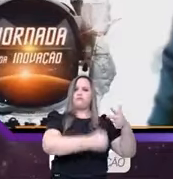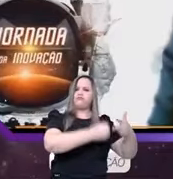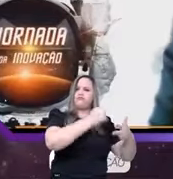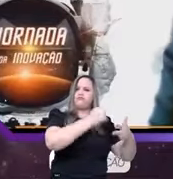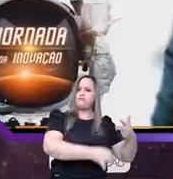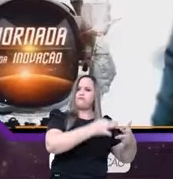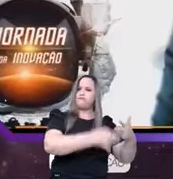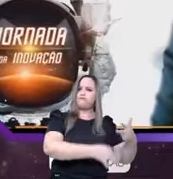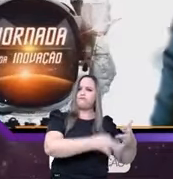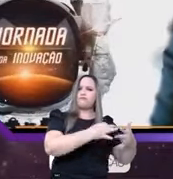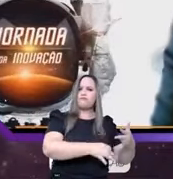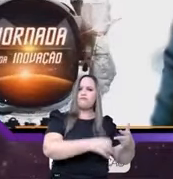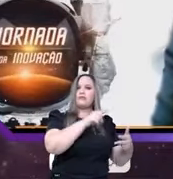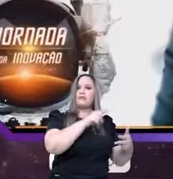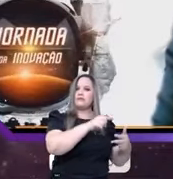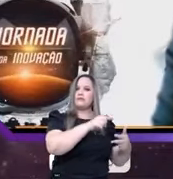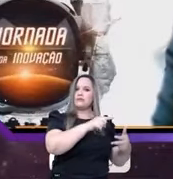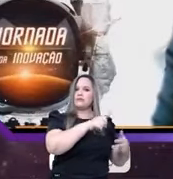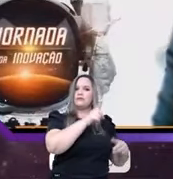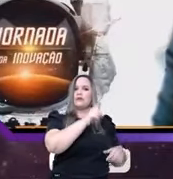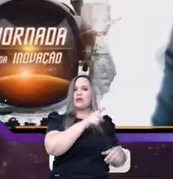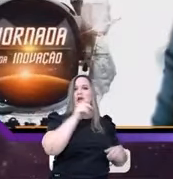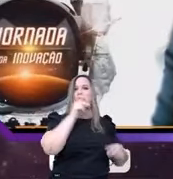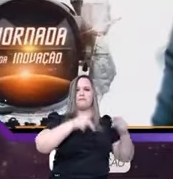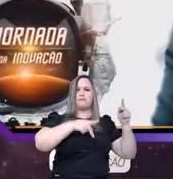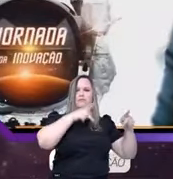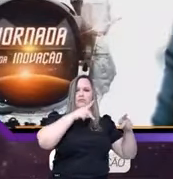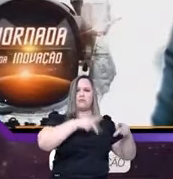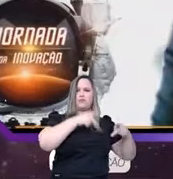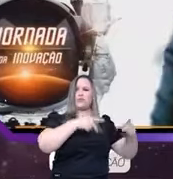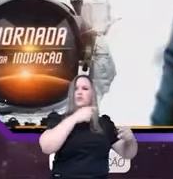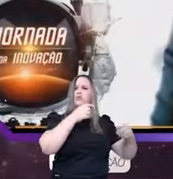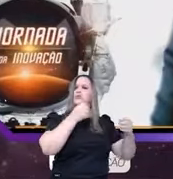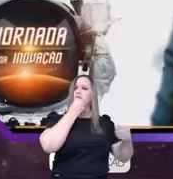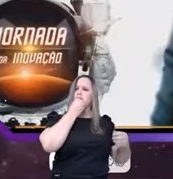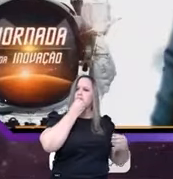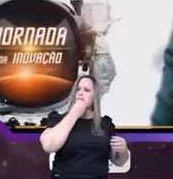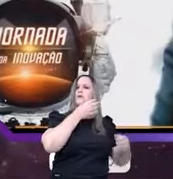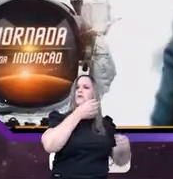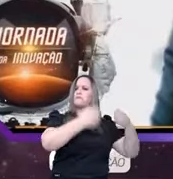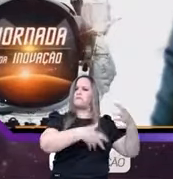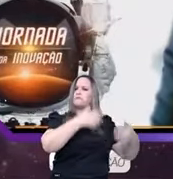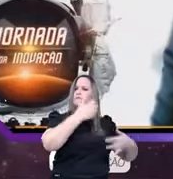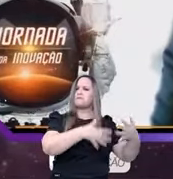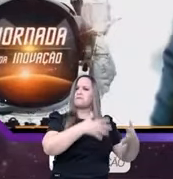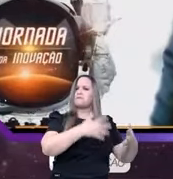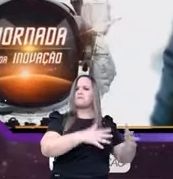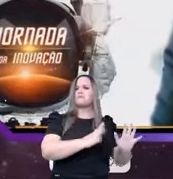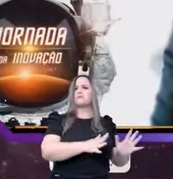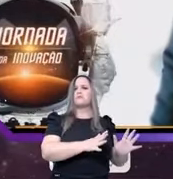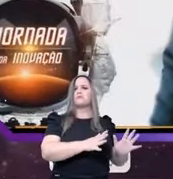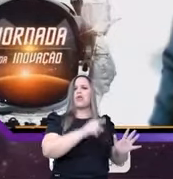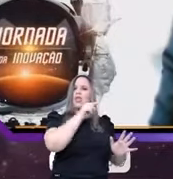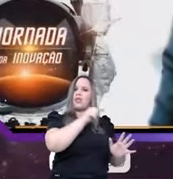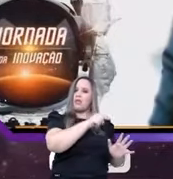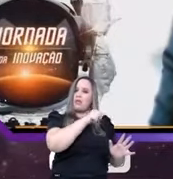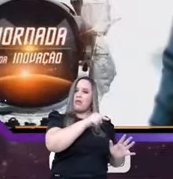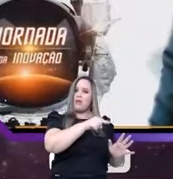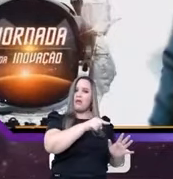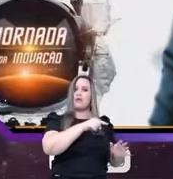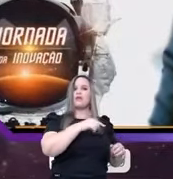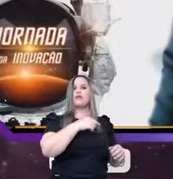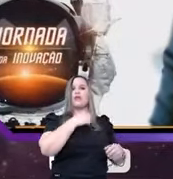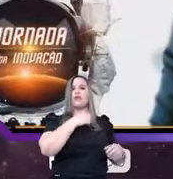Poder Judiciário, como muito bem dito pelo ilustre promotor de justiça, Dr. Luiz Antônio, ele tem se transformado ao longo dos